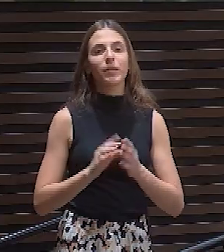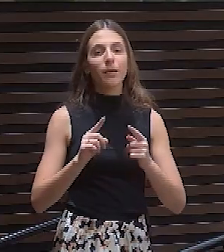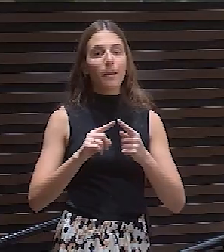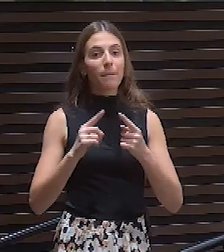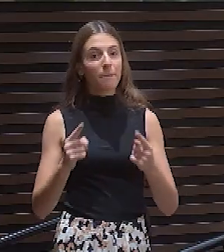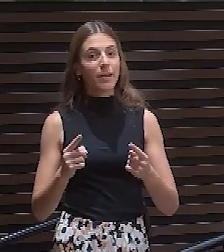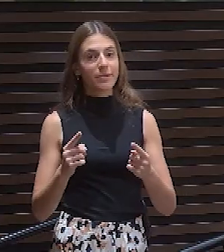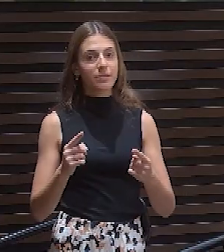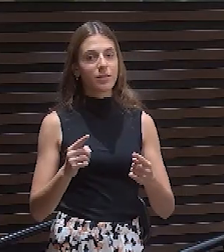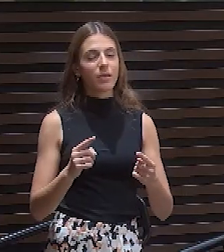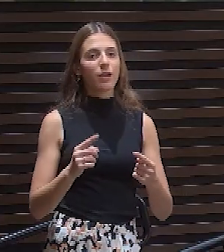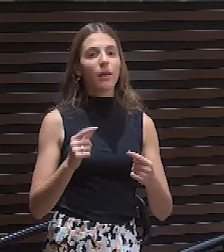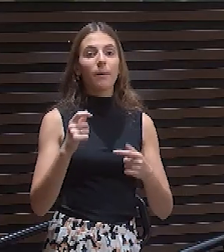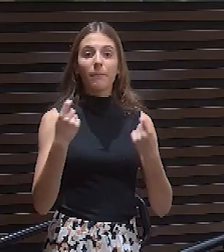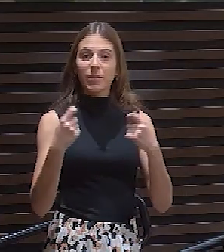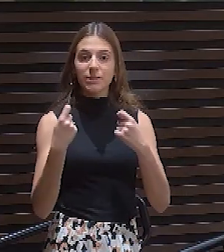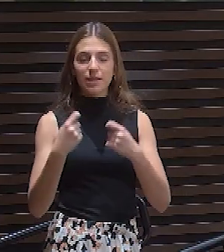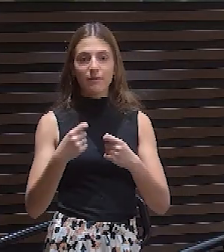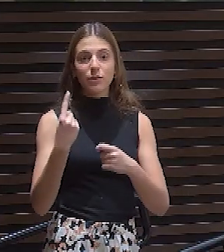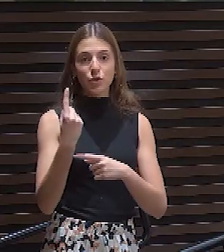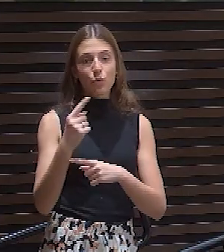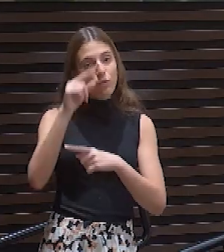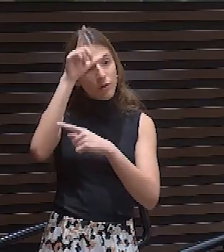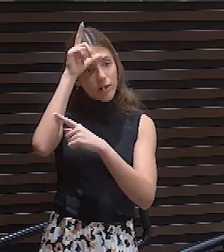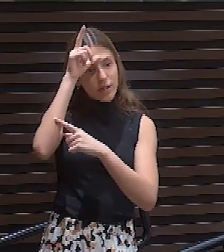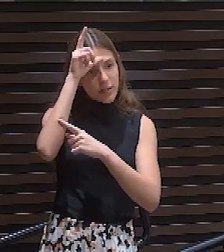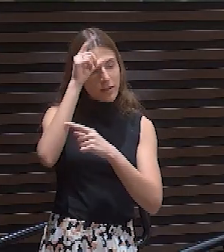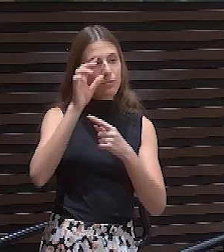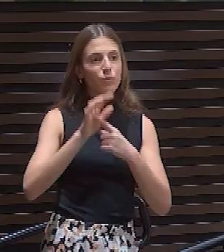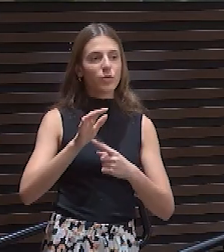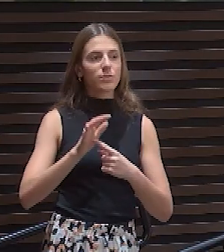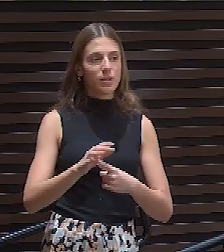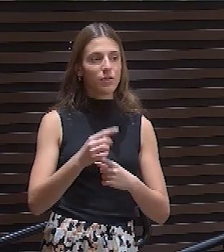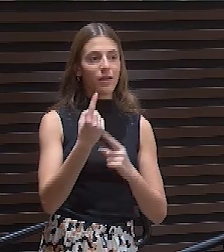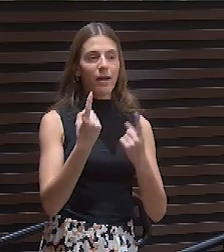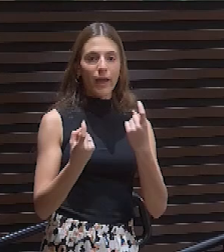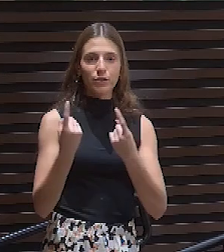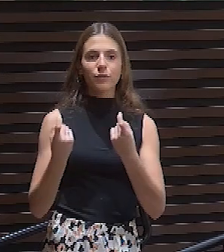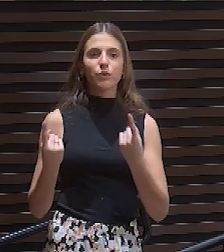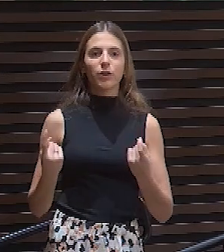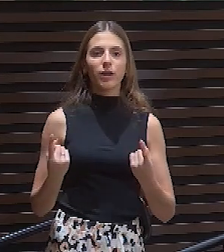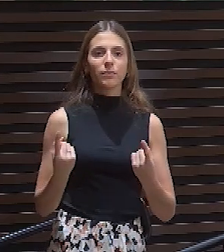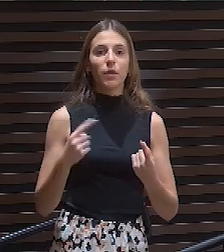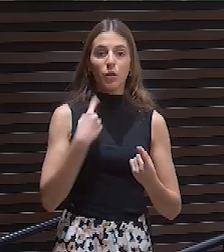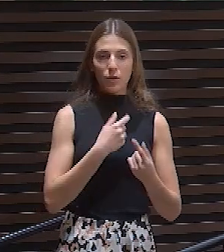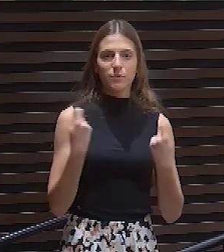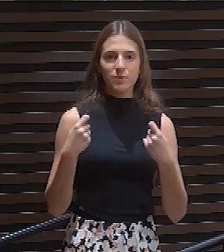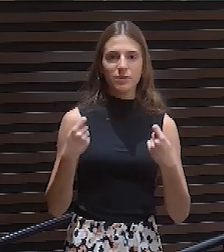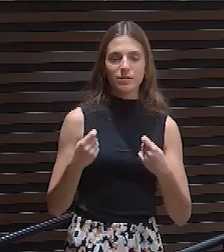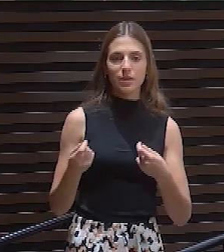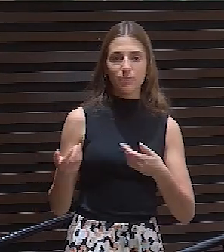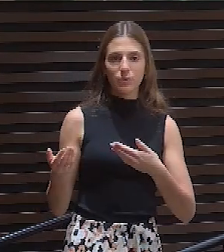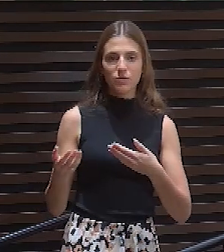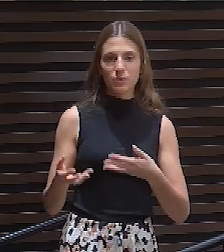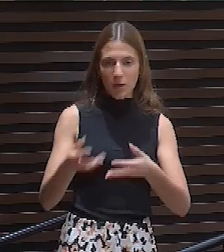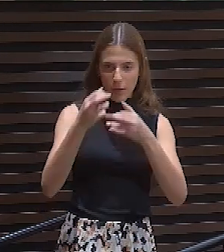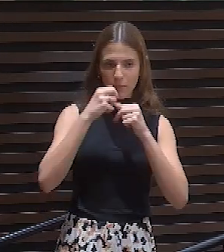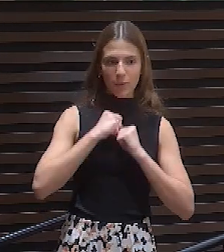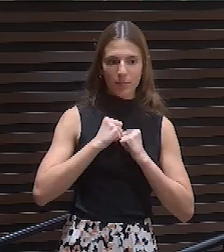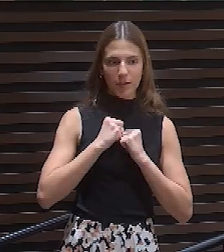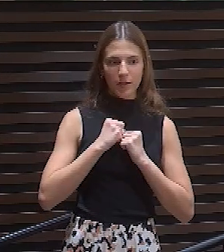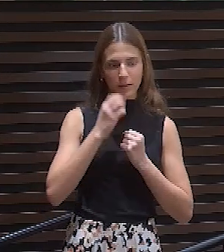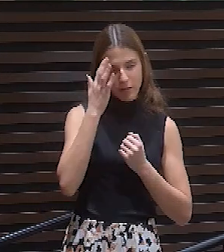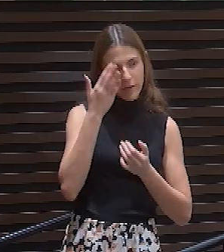tipificando a individualidade. Nós precisamos tomar posse daquilo que Cristo fez por nós.